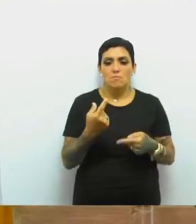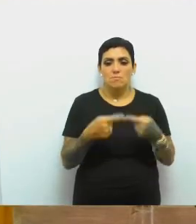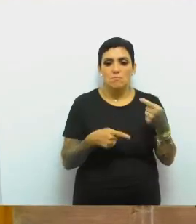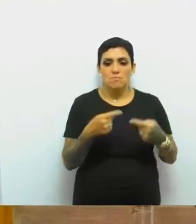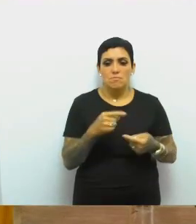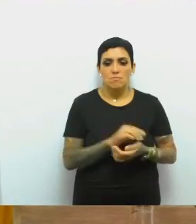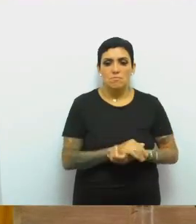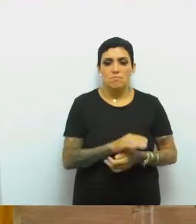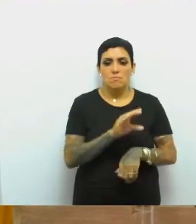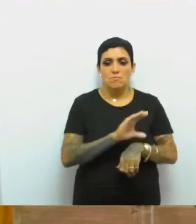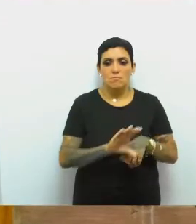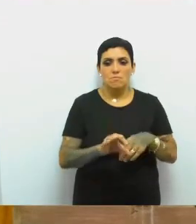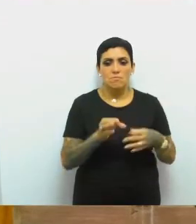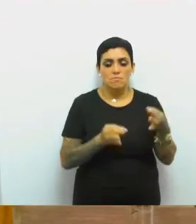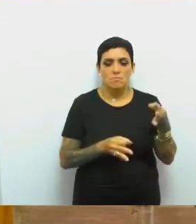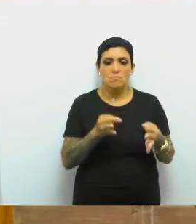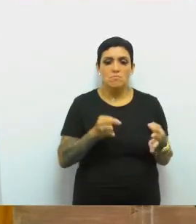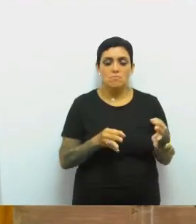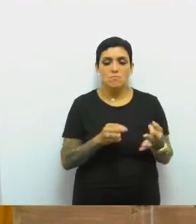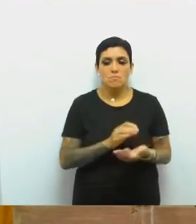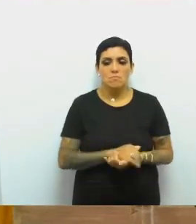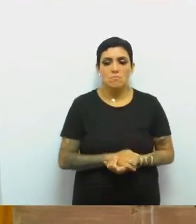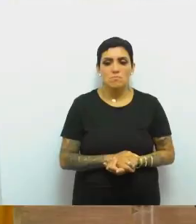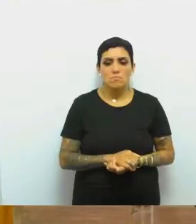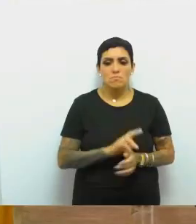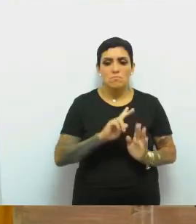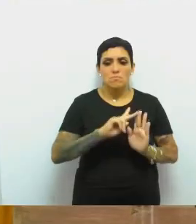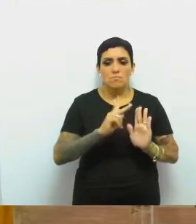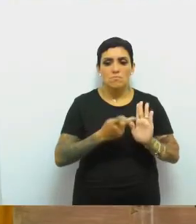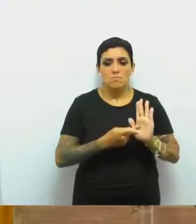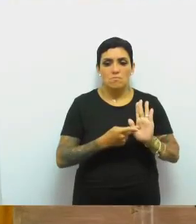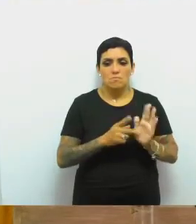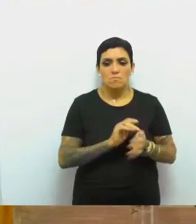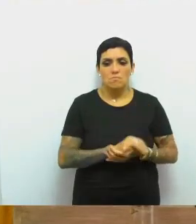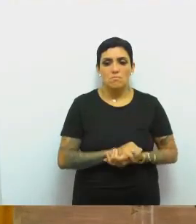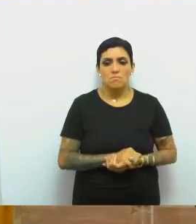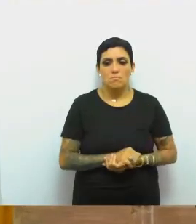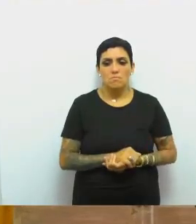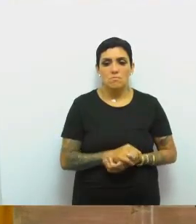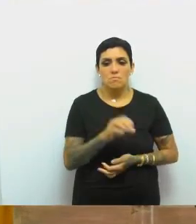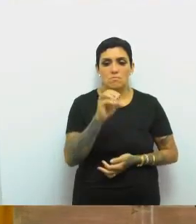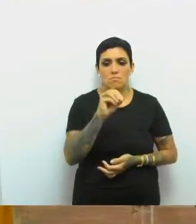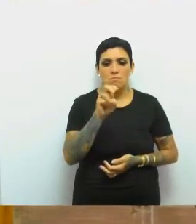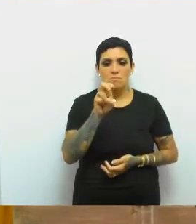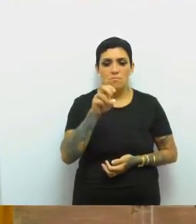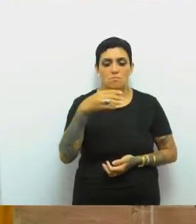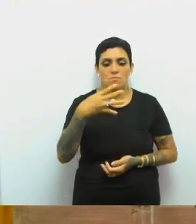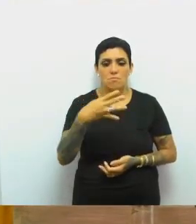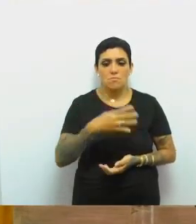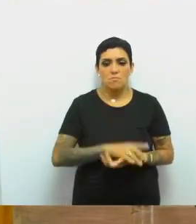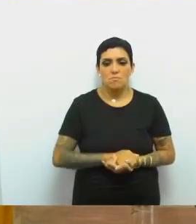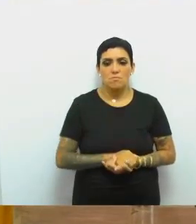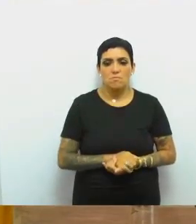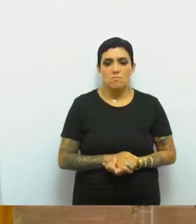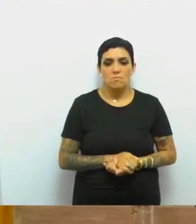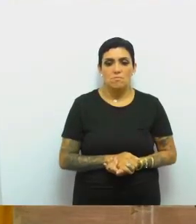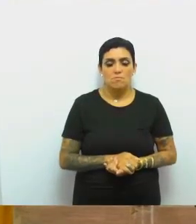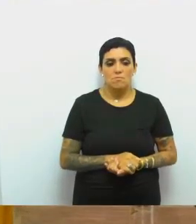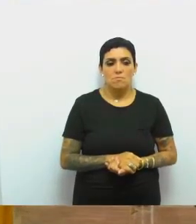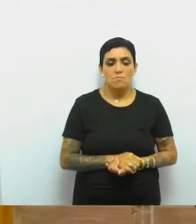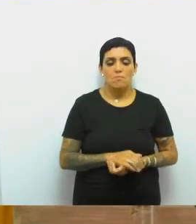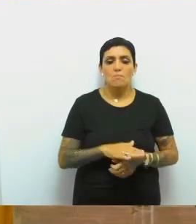Comissão de Justiça, opinando pela aprovação do projeto Decreto Legislativo 054, de autoria do vereador Jane Veiga, que